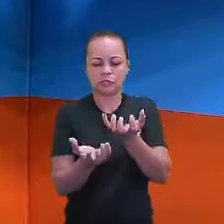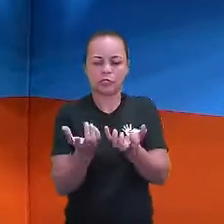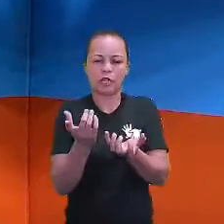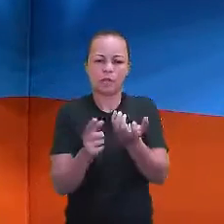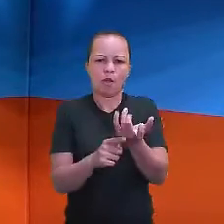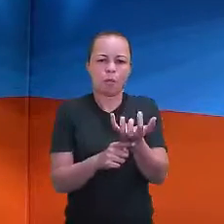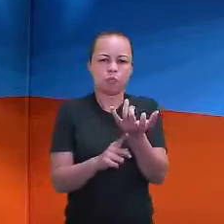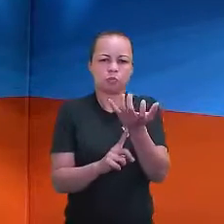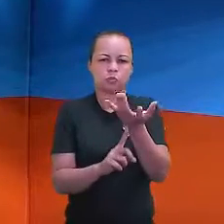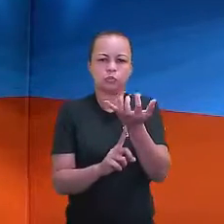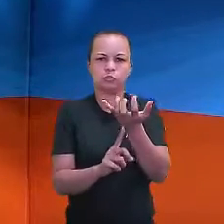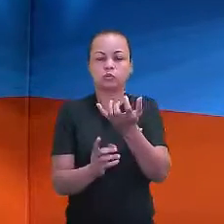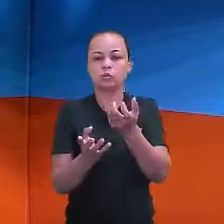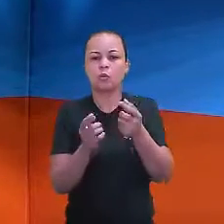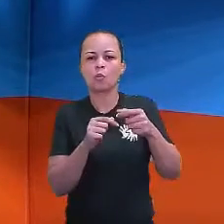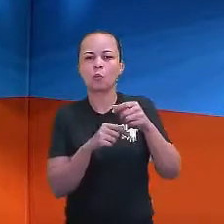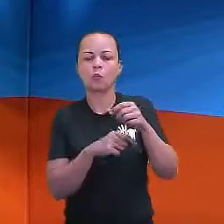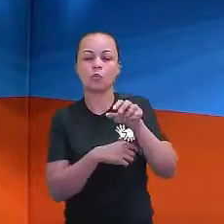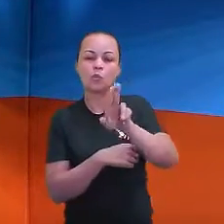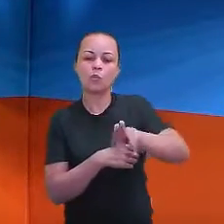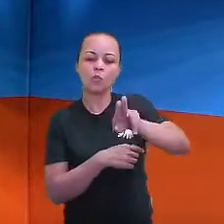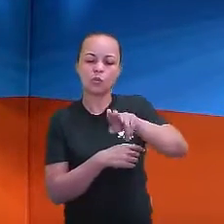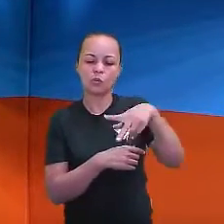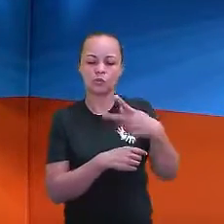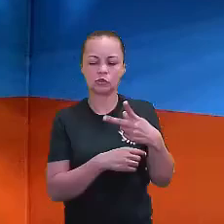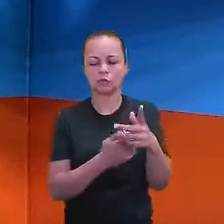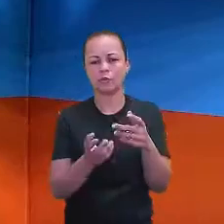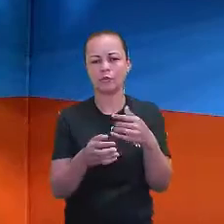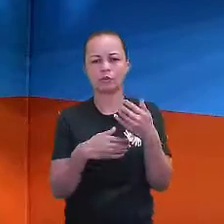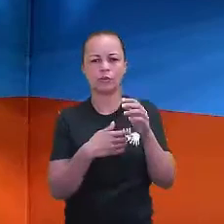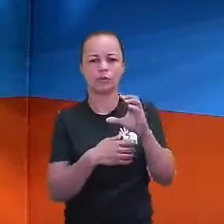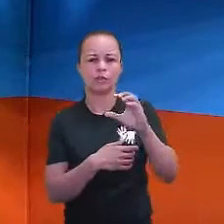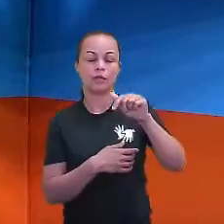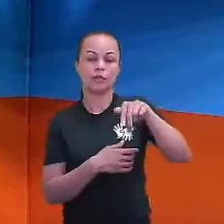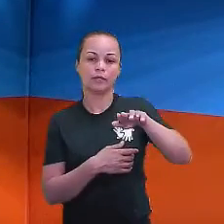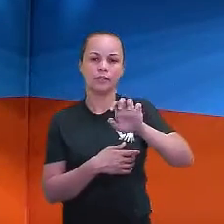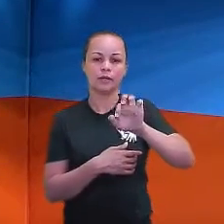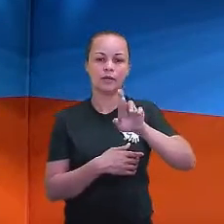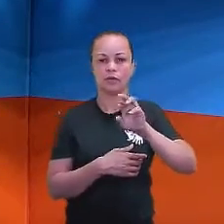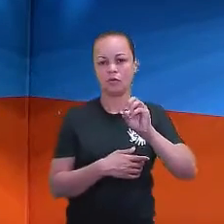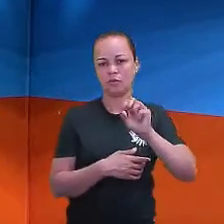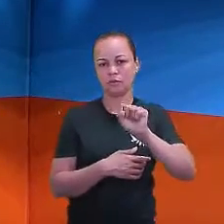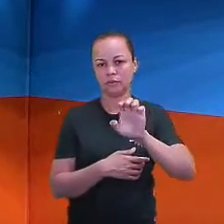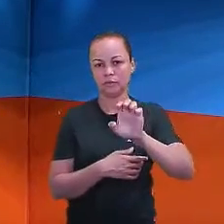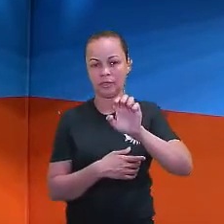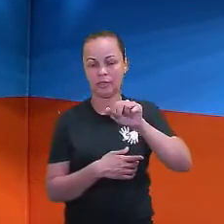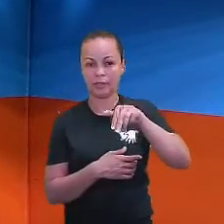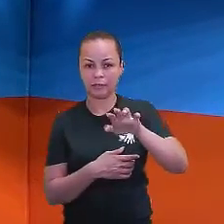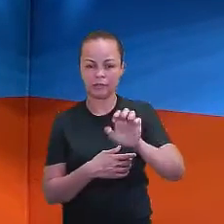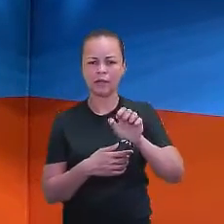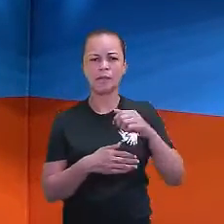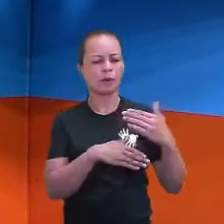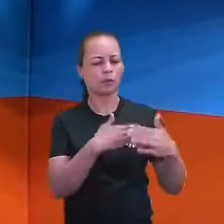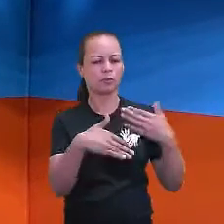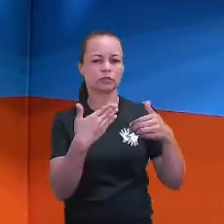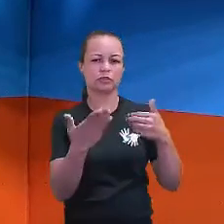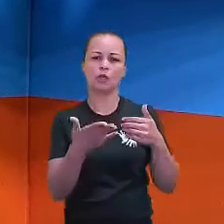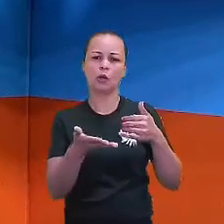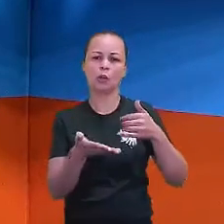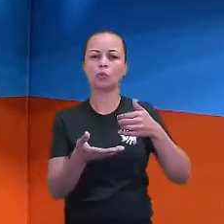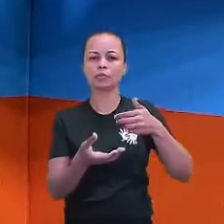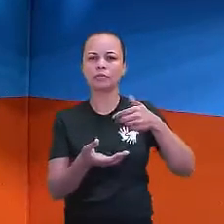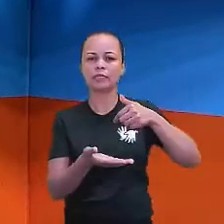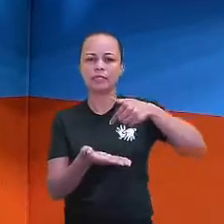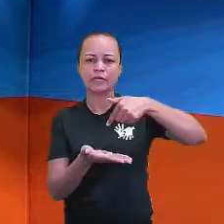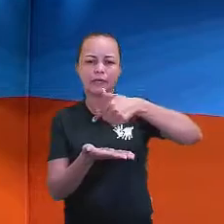fósseis, quando você faz o uso do combustível fóssil para a produção de querosene, para a criação de diesel, para a produção de diesel, de gasolina.